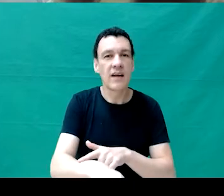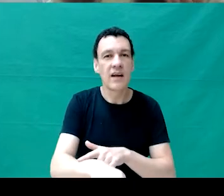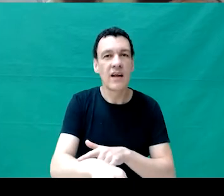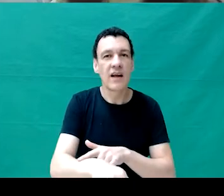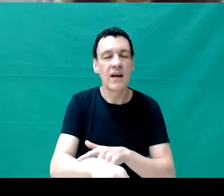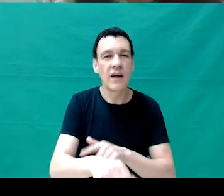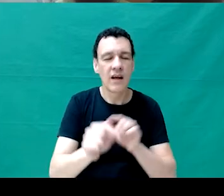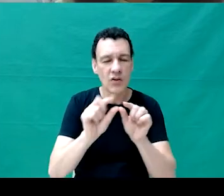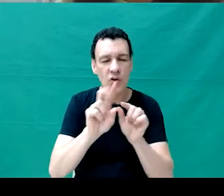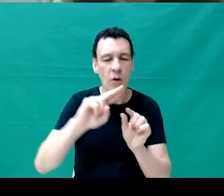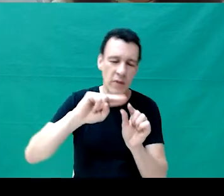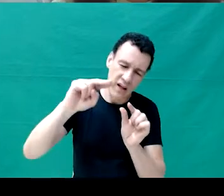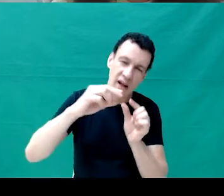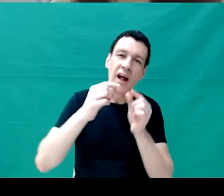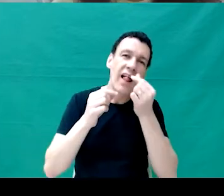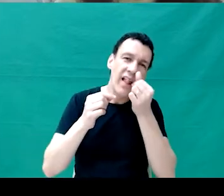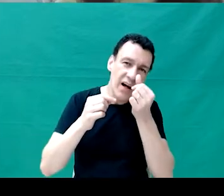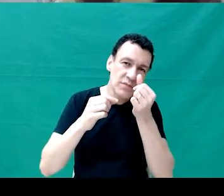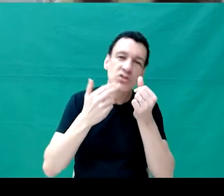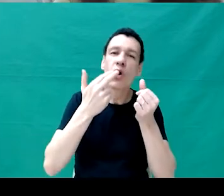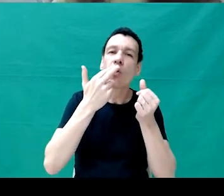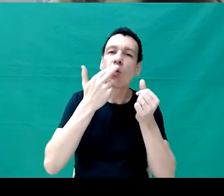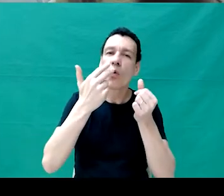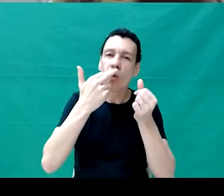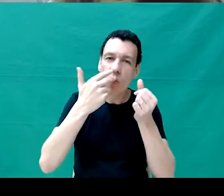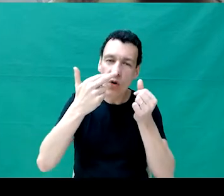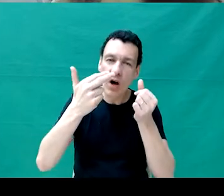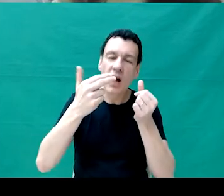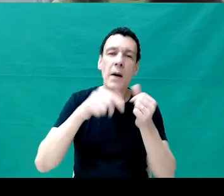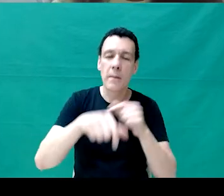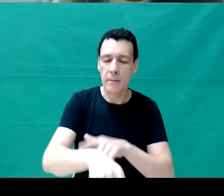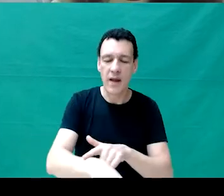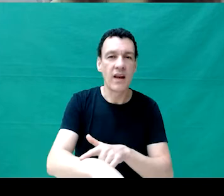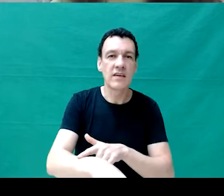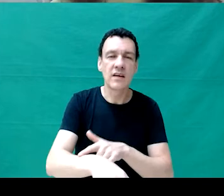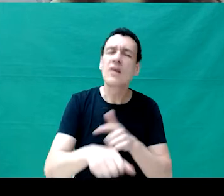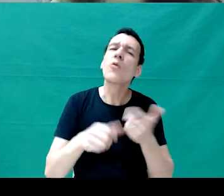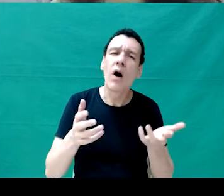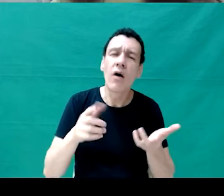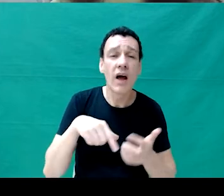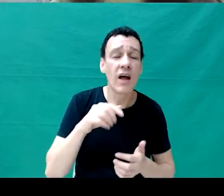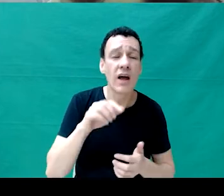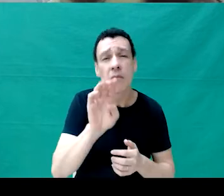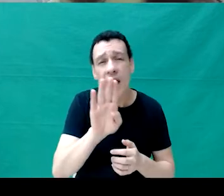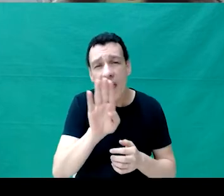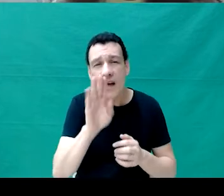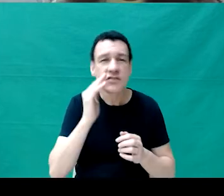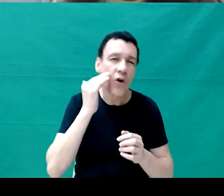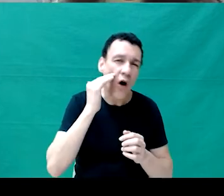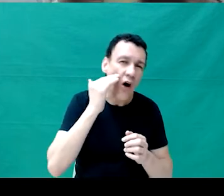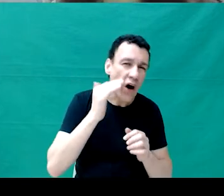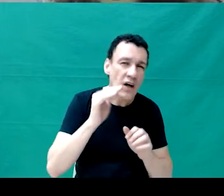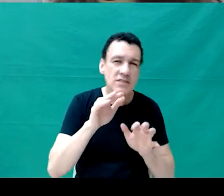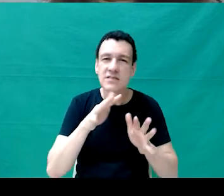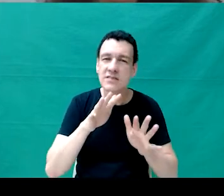bege ou rosa claro, porque era a pele considerada bonita naquele momento. Então, ao invés de usar lápis cor de